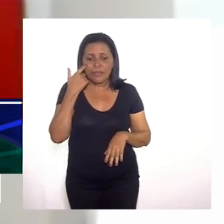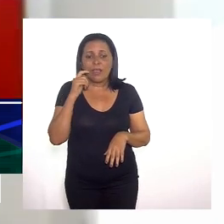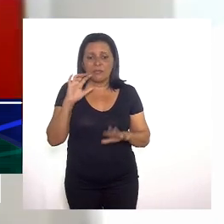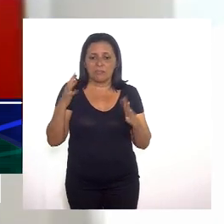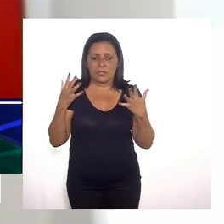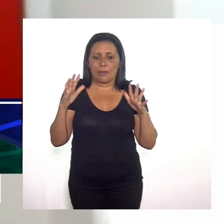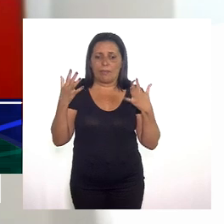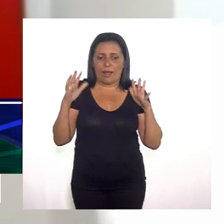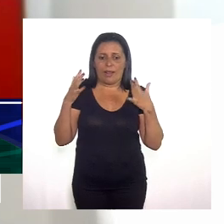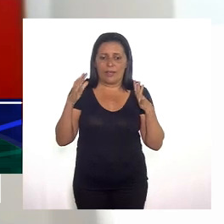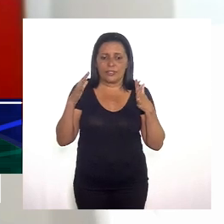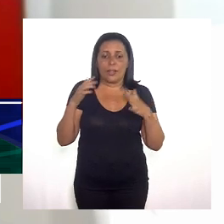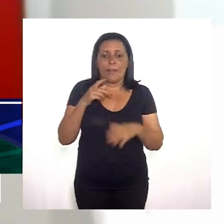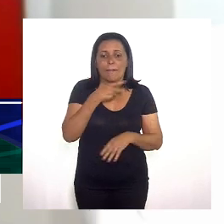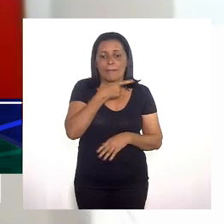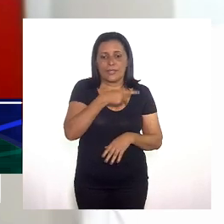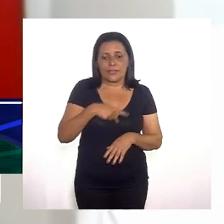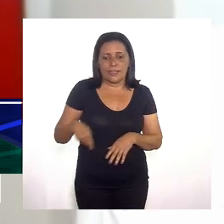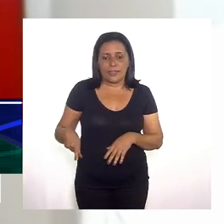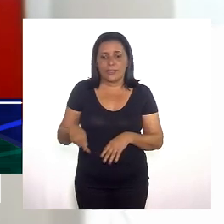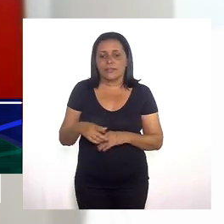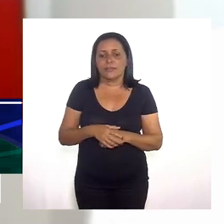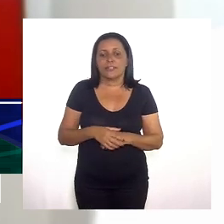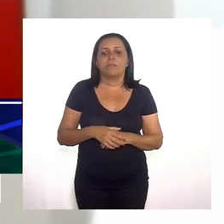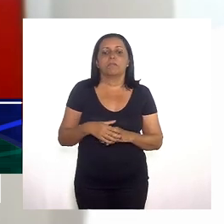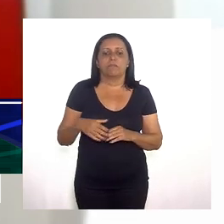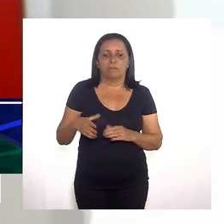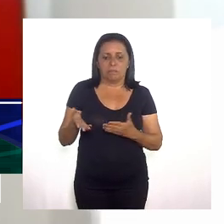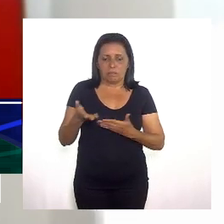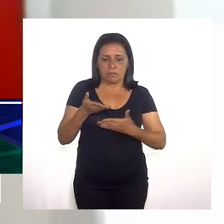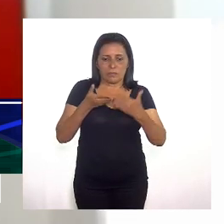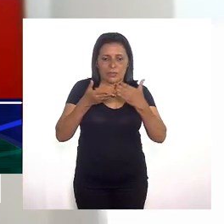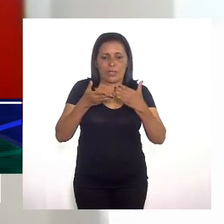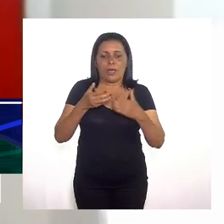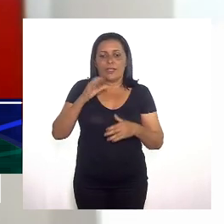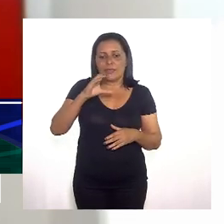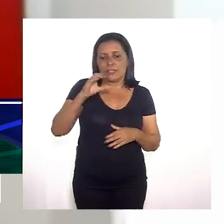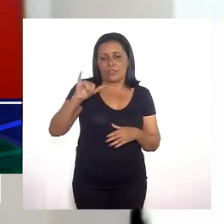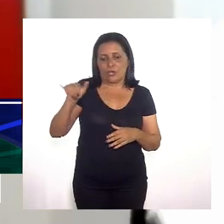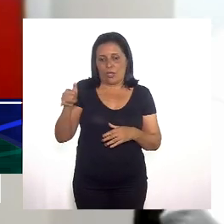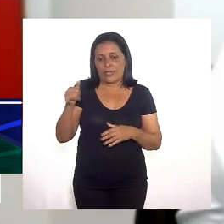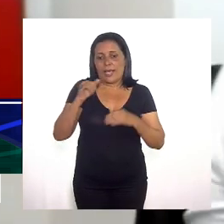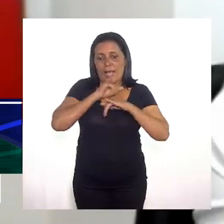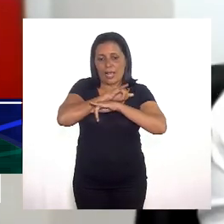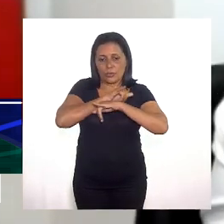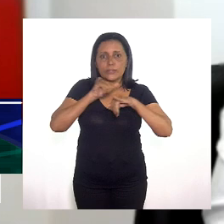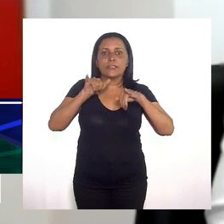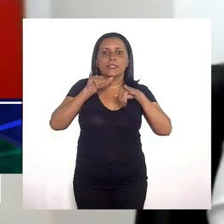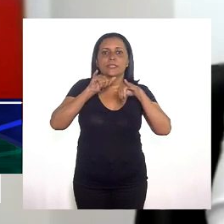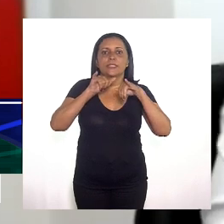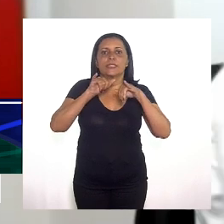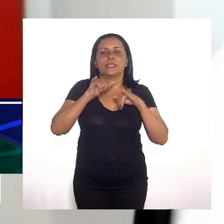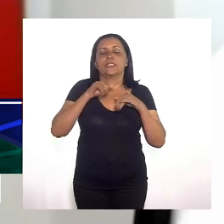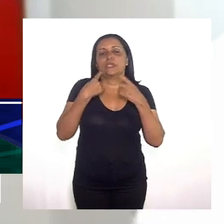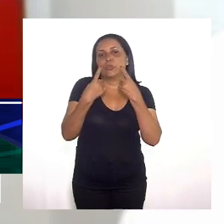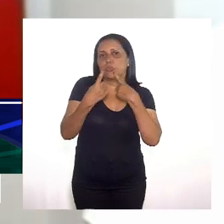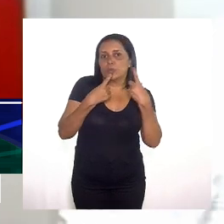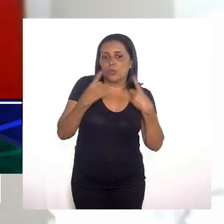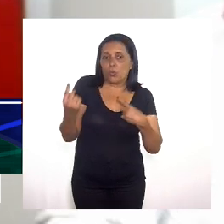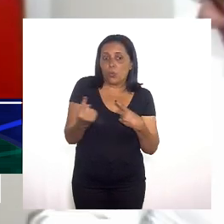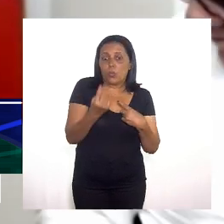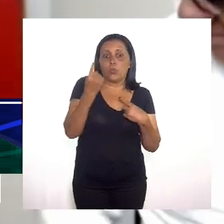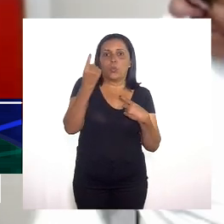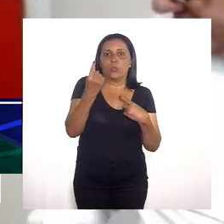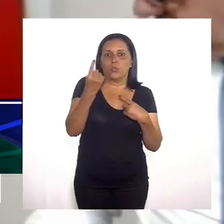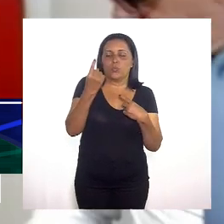Parabéns. Presidência remete o 355 de 19 à CCJ. Anuncio em discussão única projeto de resolução